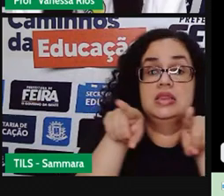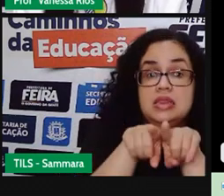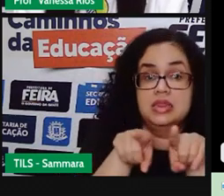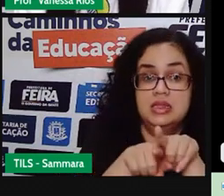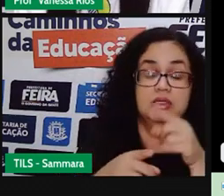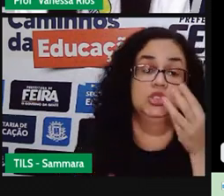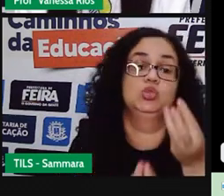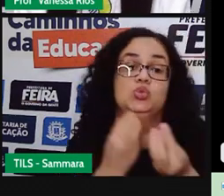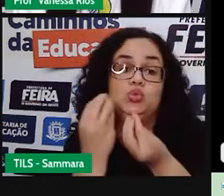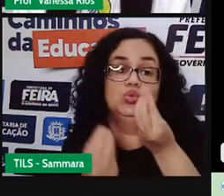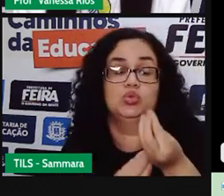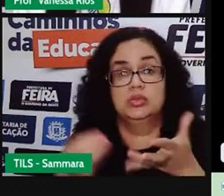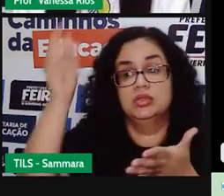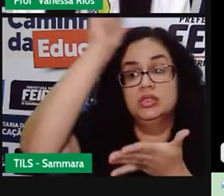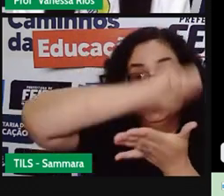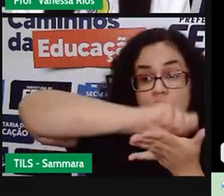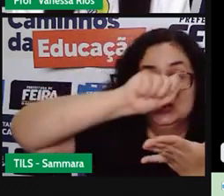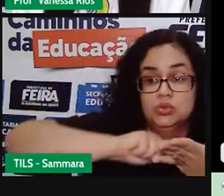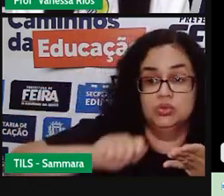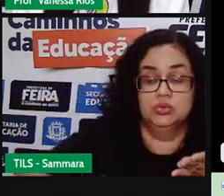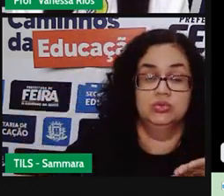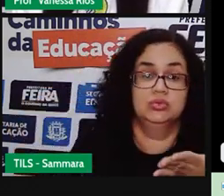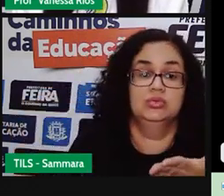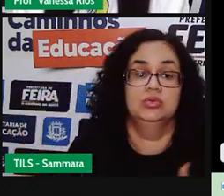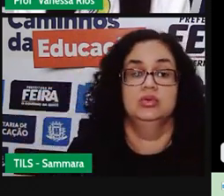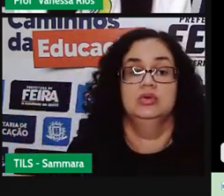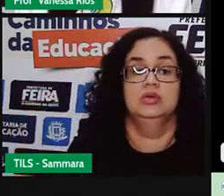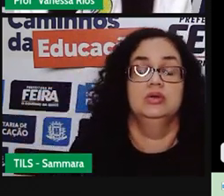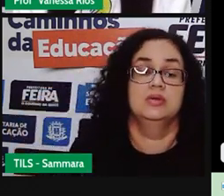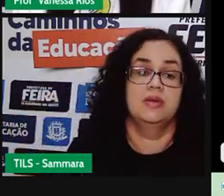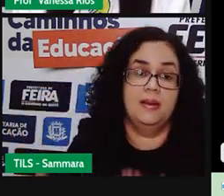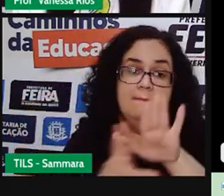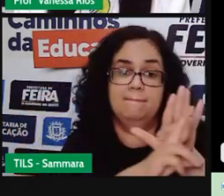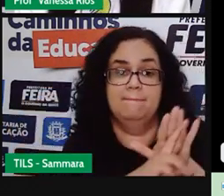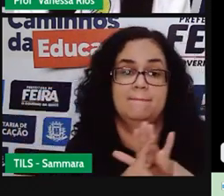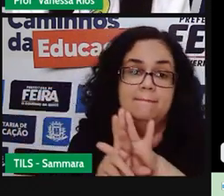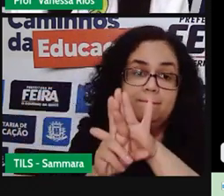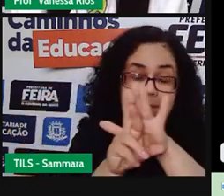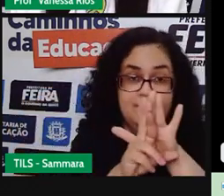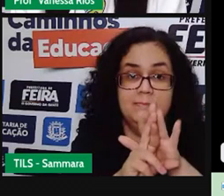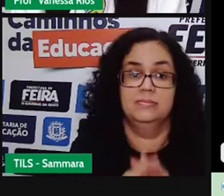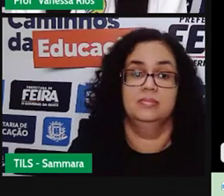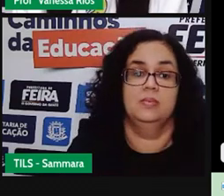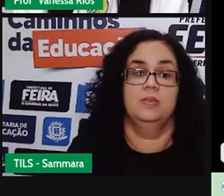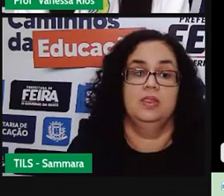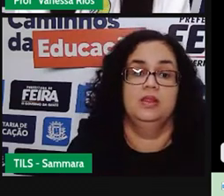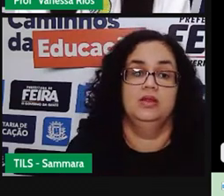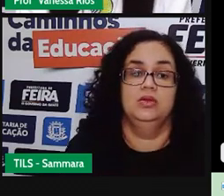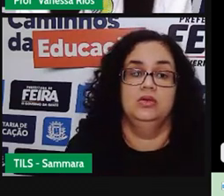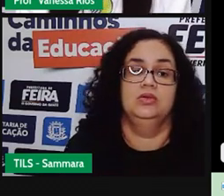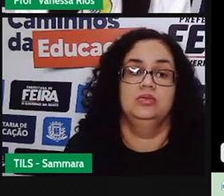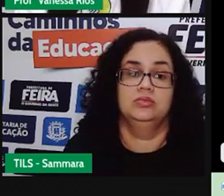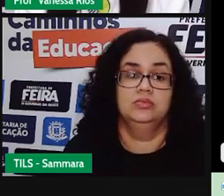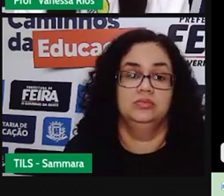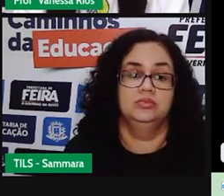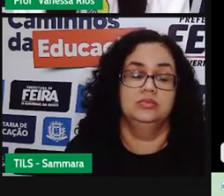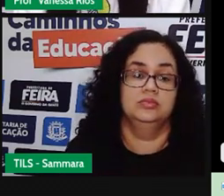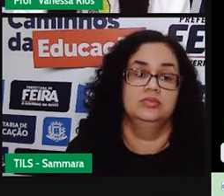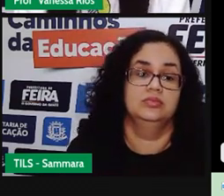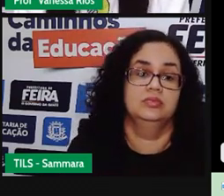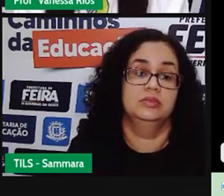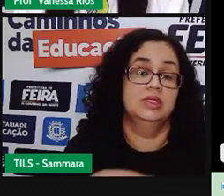em alguns casos e às vezes a própria organização das palavras de forma que